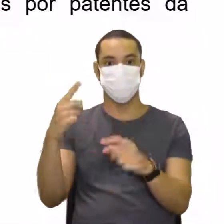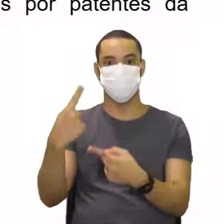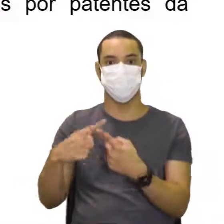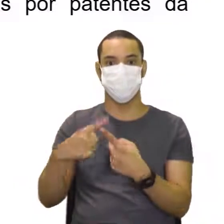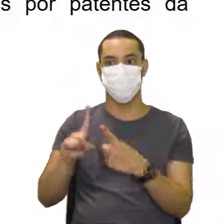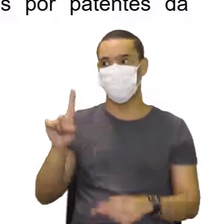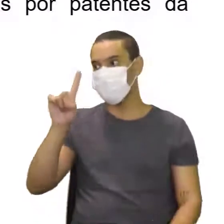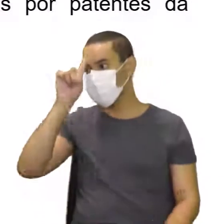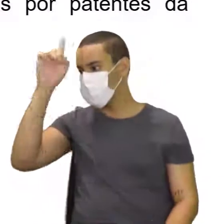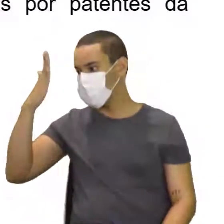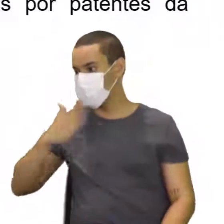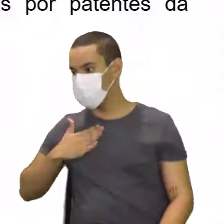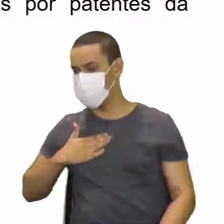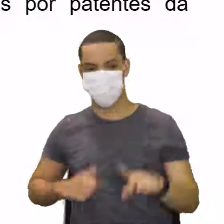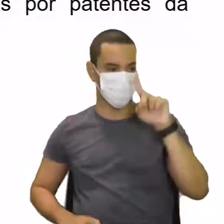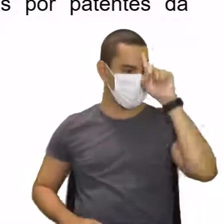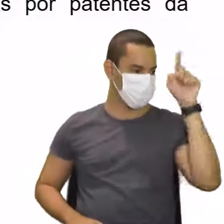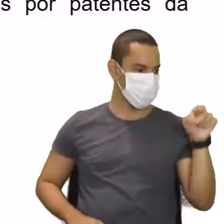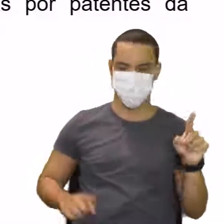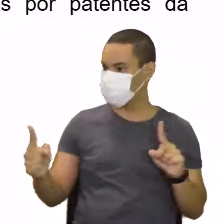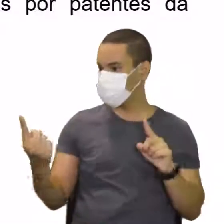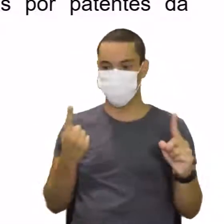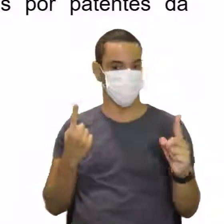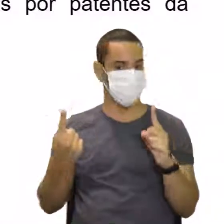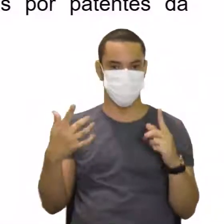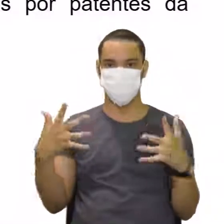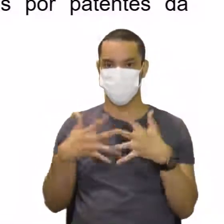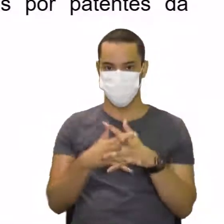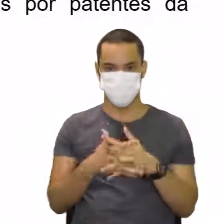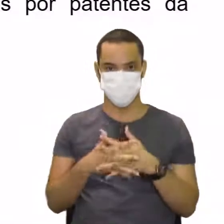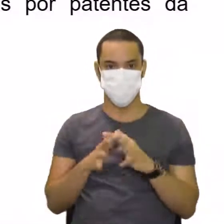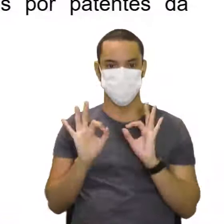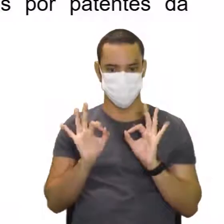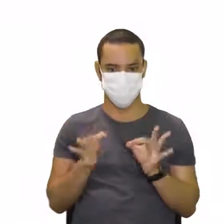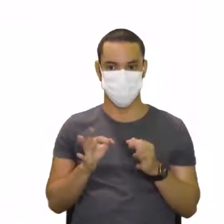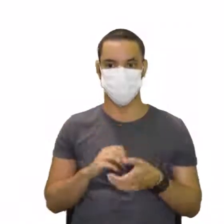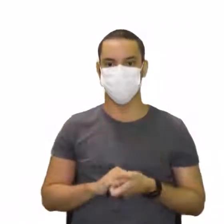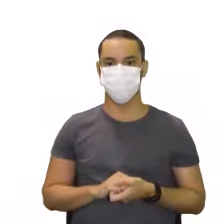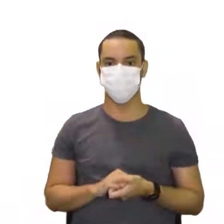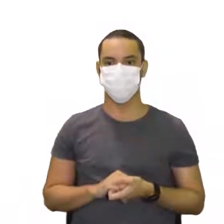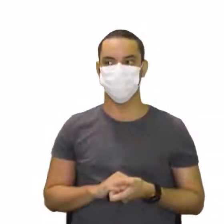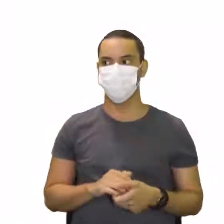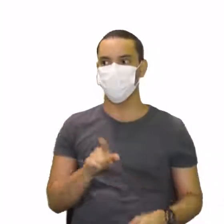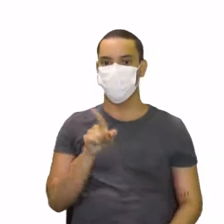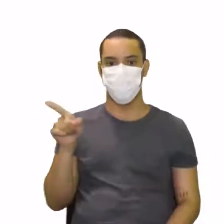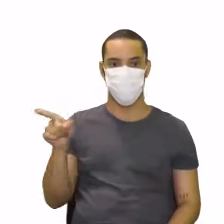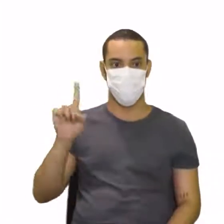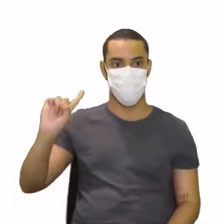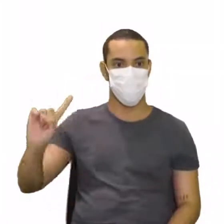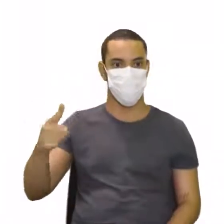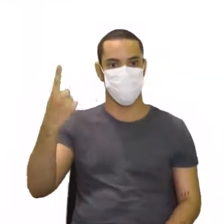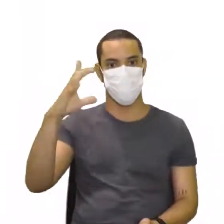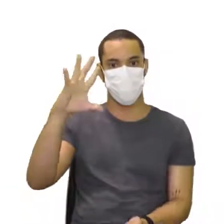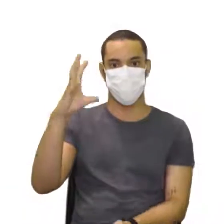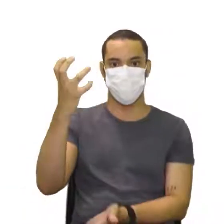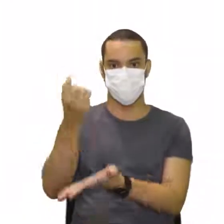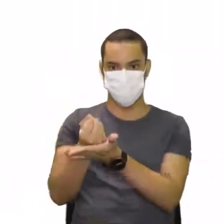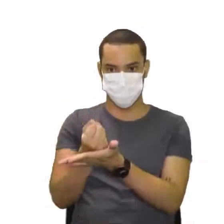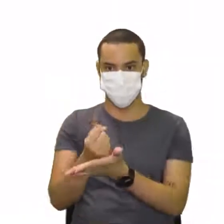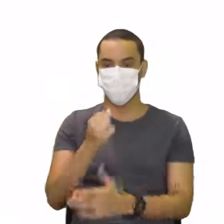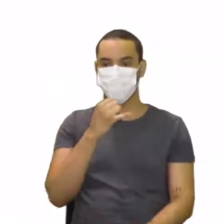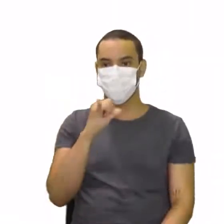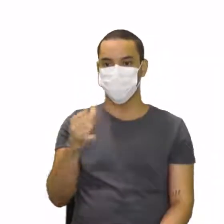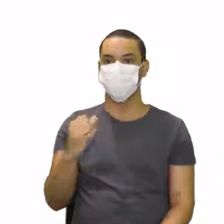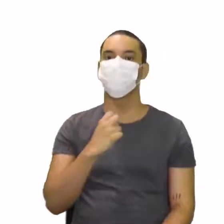do telefone, ok? E aqui, pessoal, olha só, o primeiro registro de transmissão elétrica